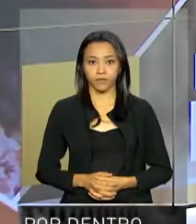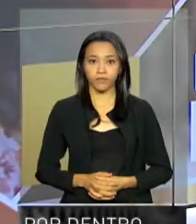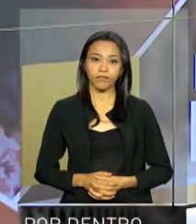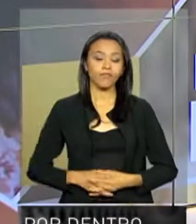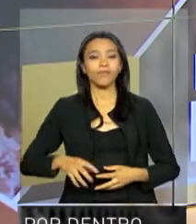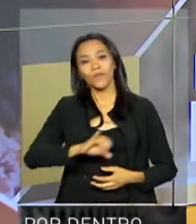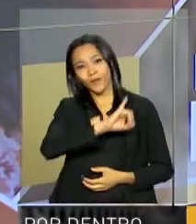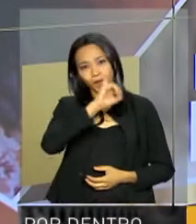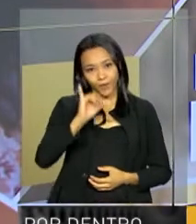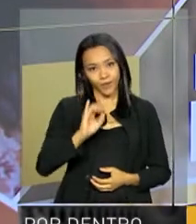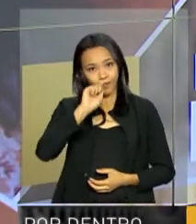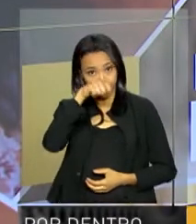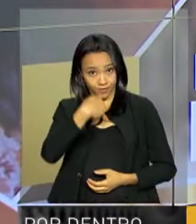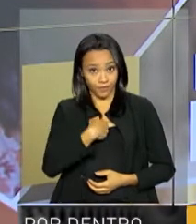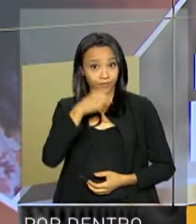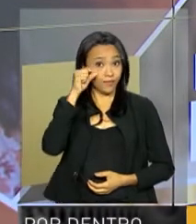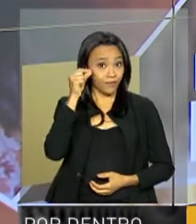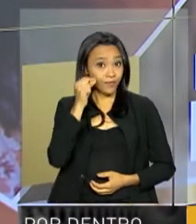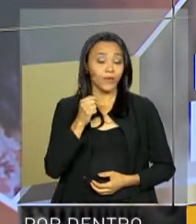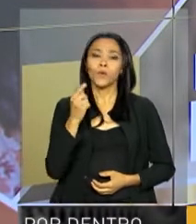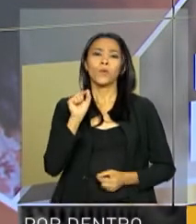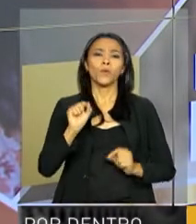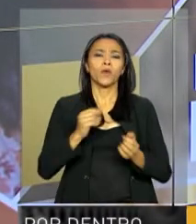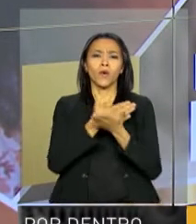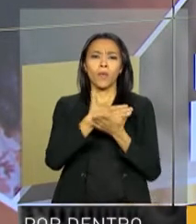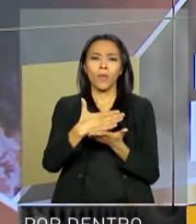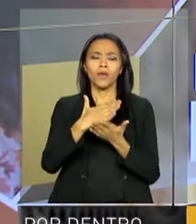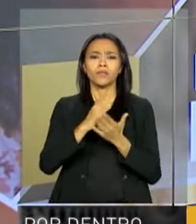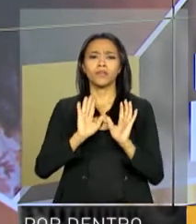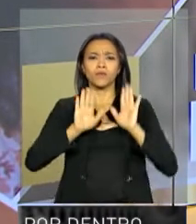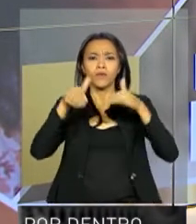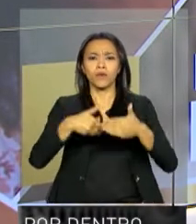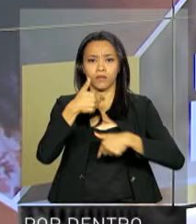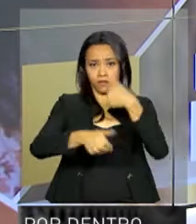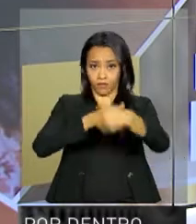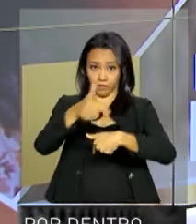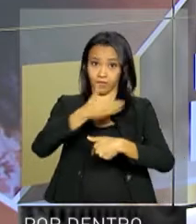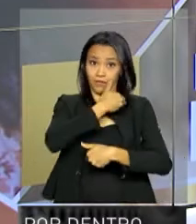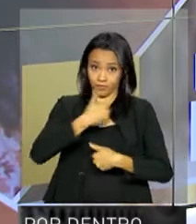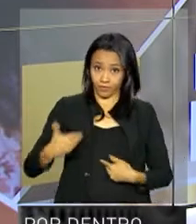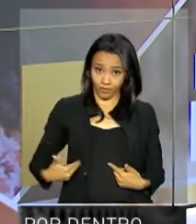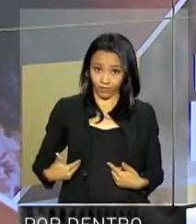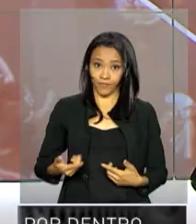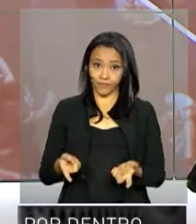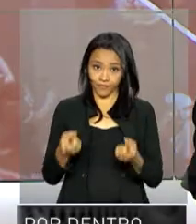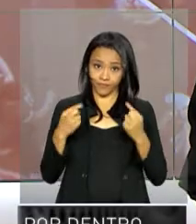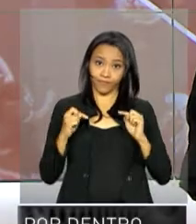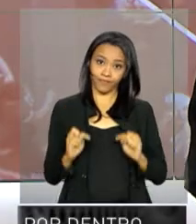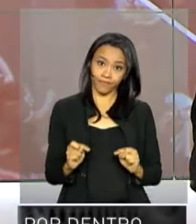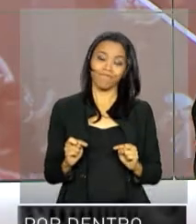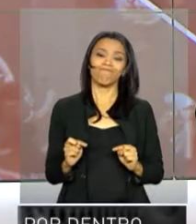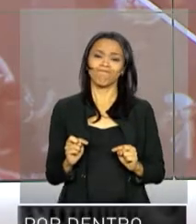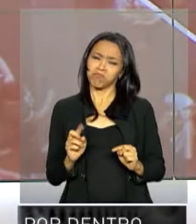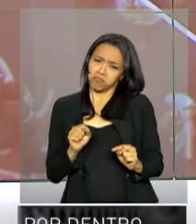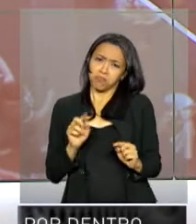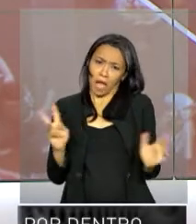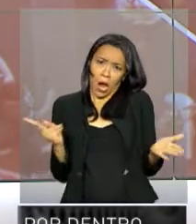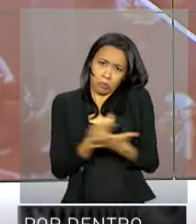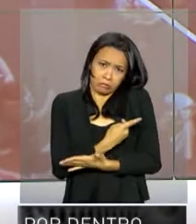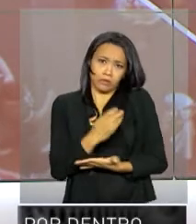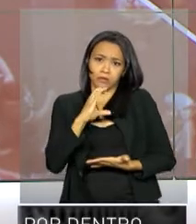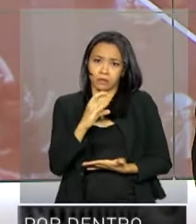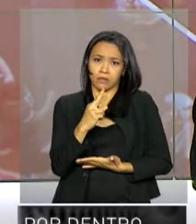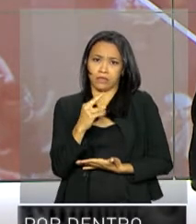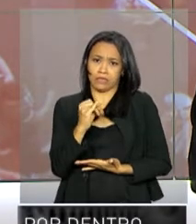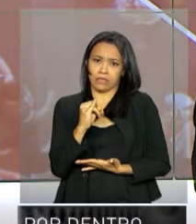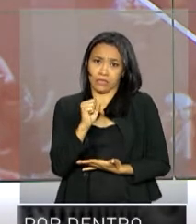olá eu sou renata cursini começa agora mais um programa por dentro do governo apesar da crise o